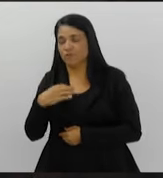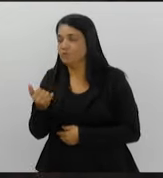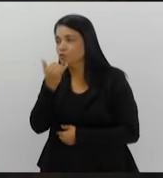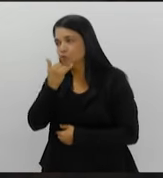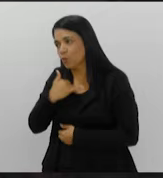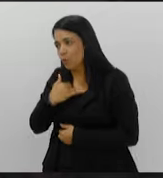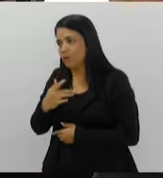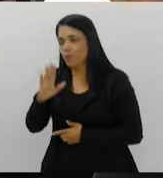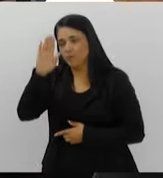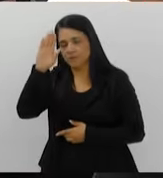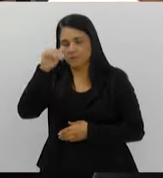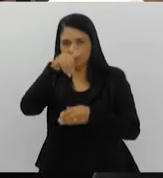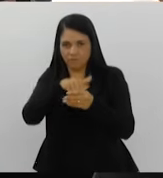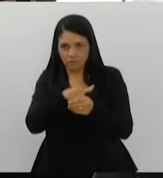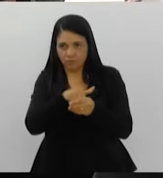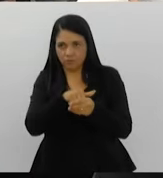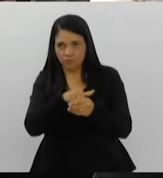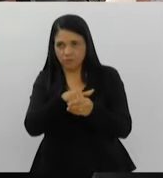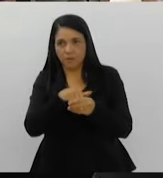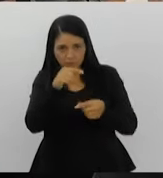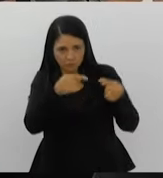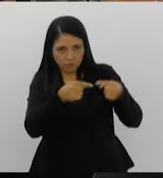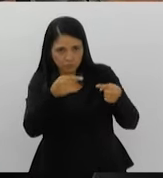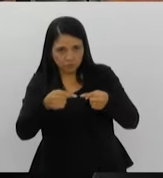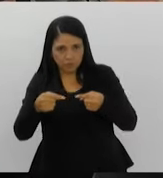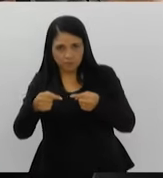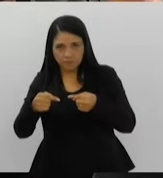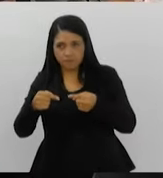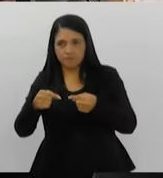voto. Para discutir?